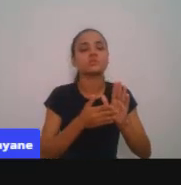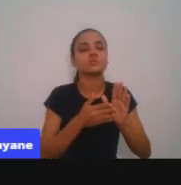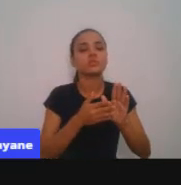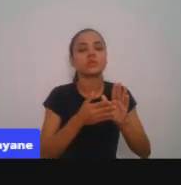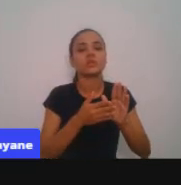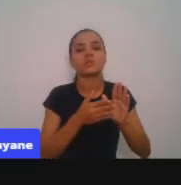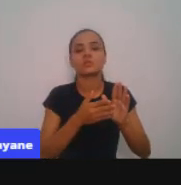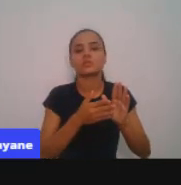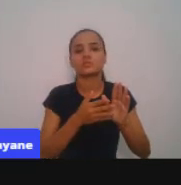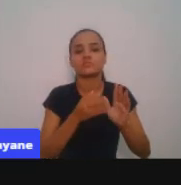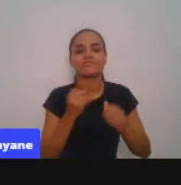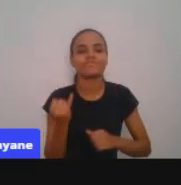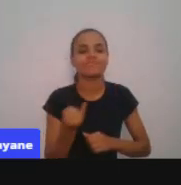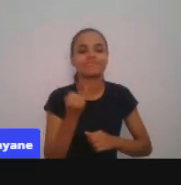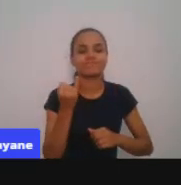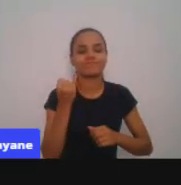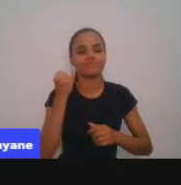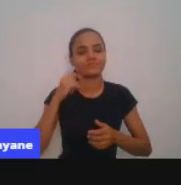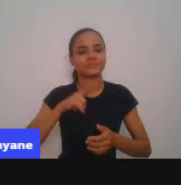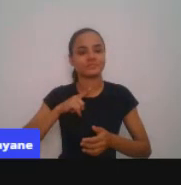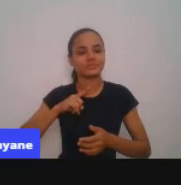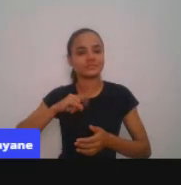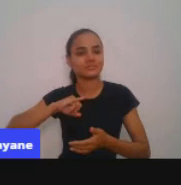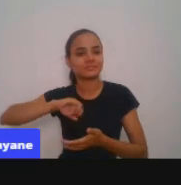por favor.